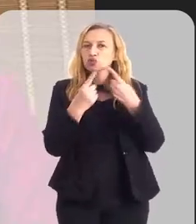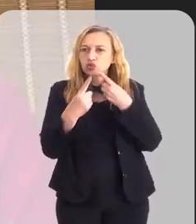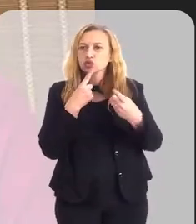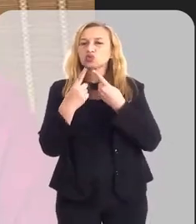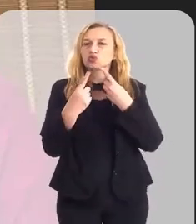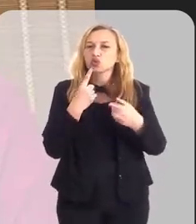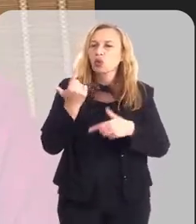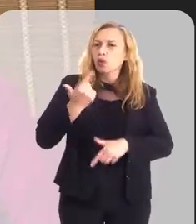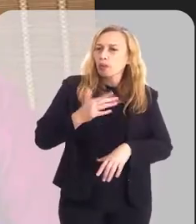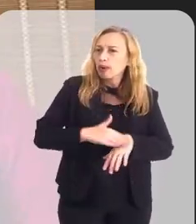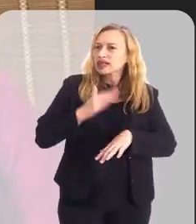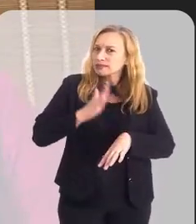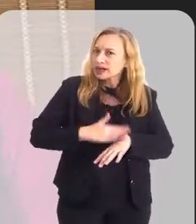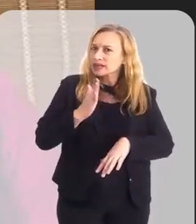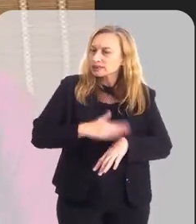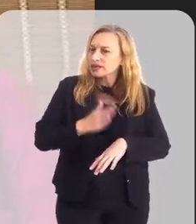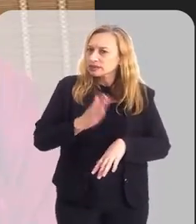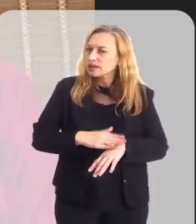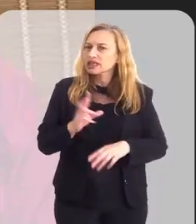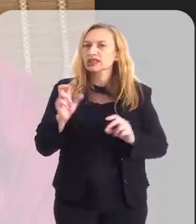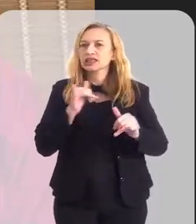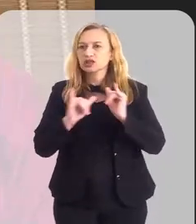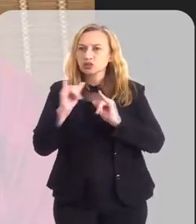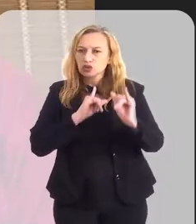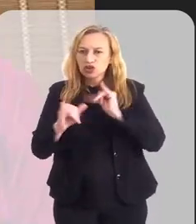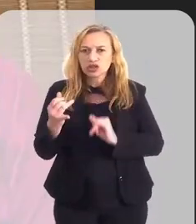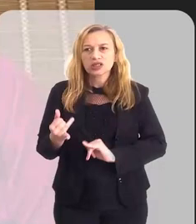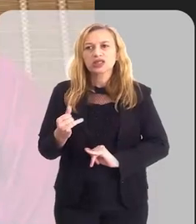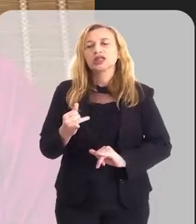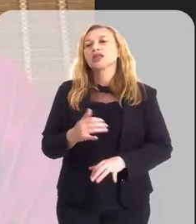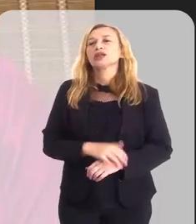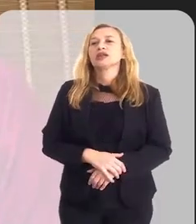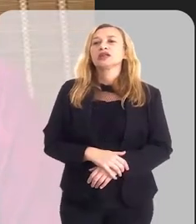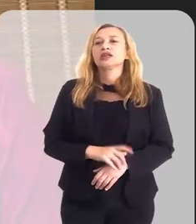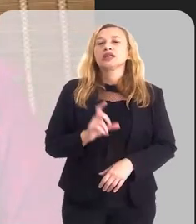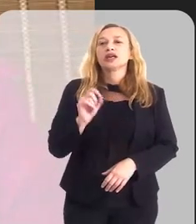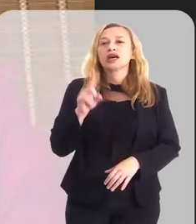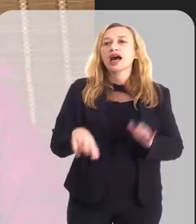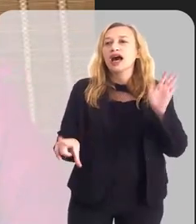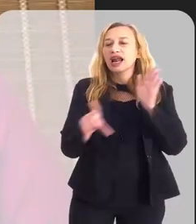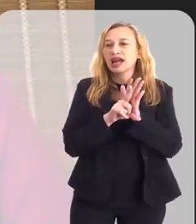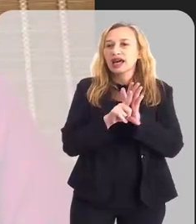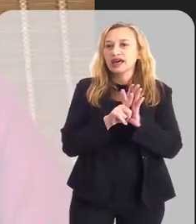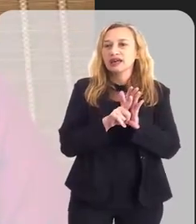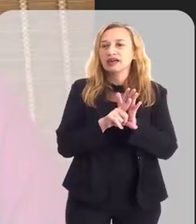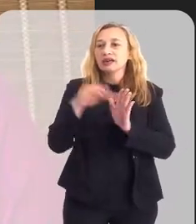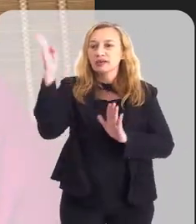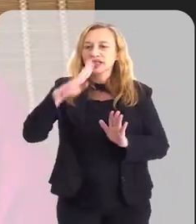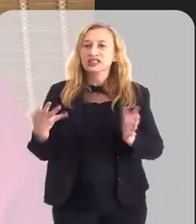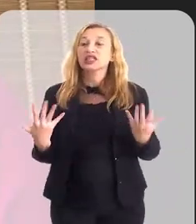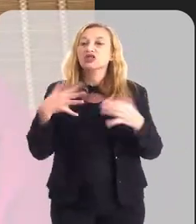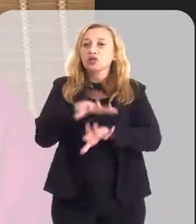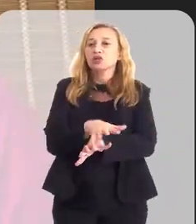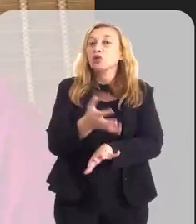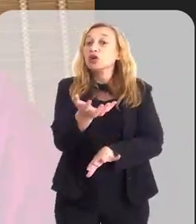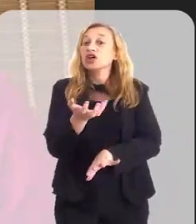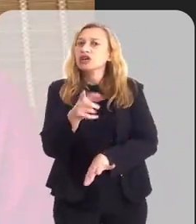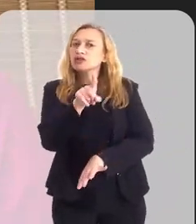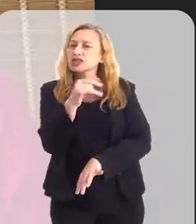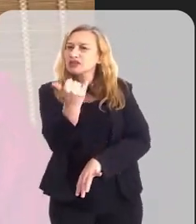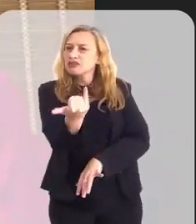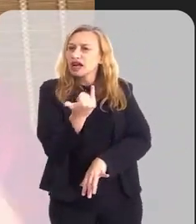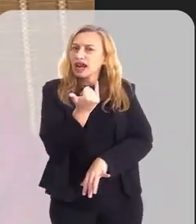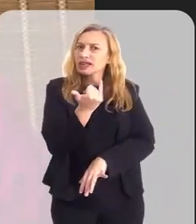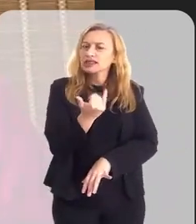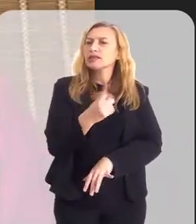continuar discutindo cada vez mais, ainda mais diante dessas notícias que a gente recebe, que é a Lei Brasileira de Inclusão. E aí eu queria que